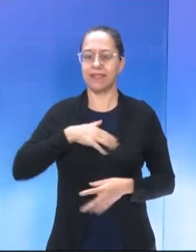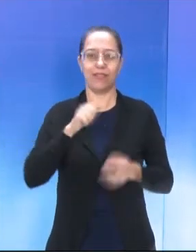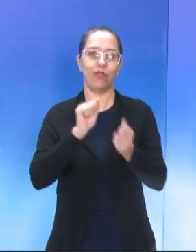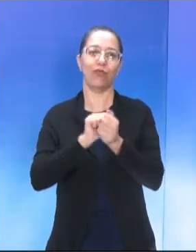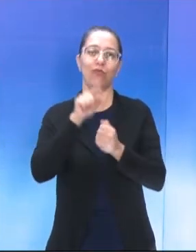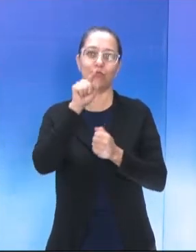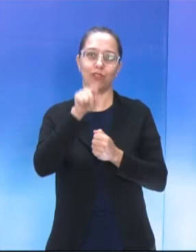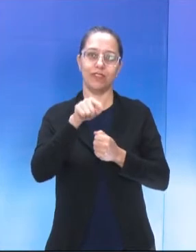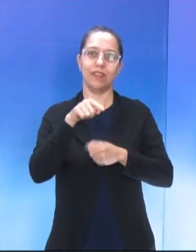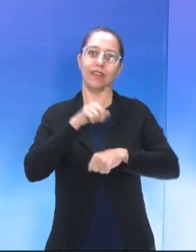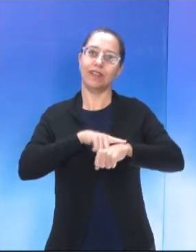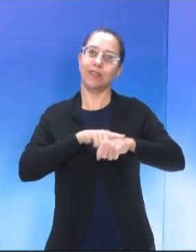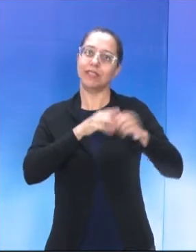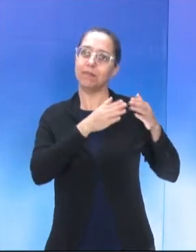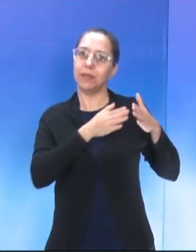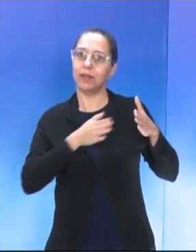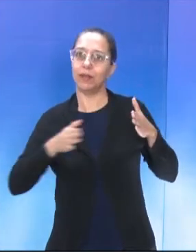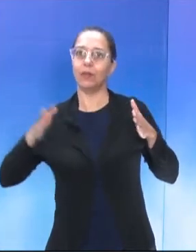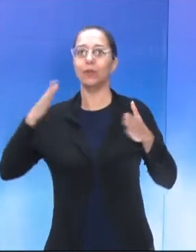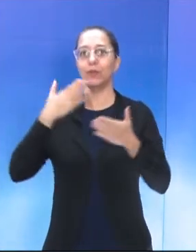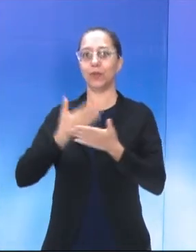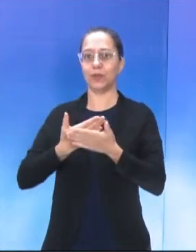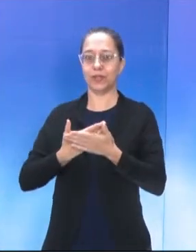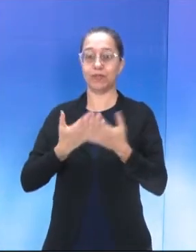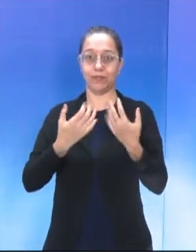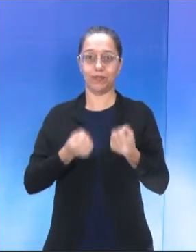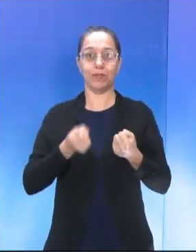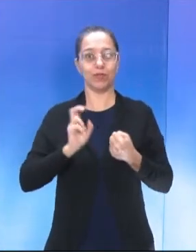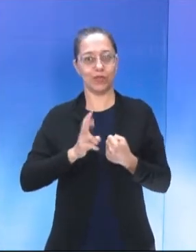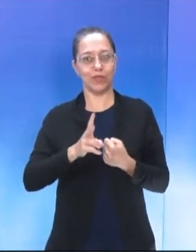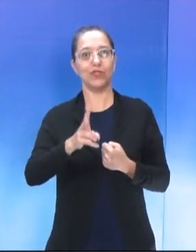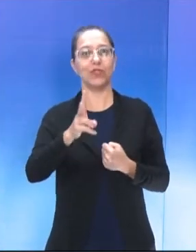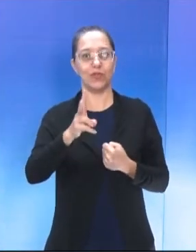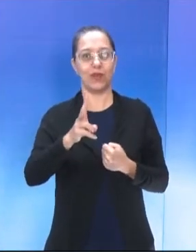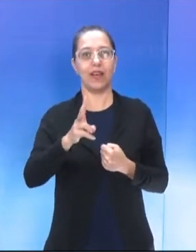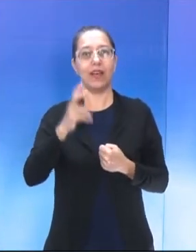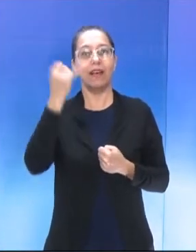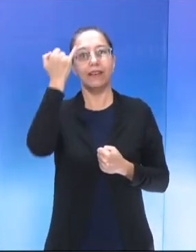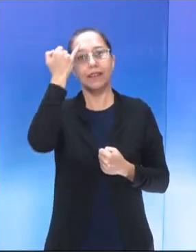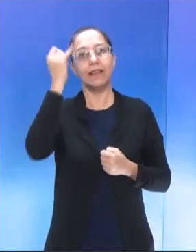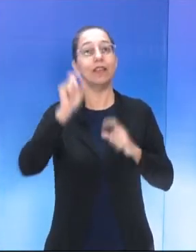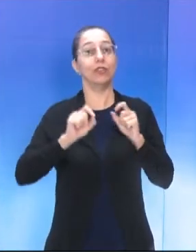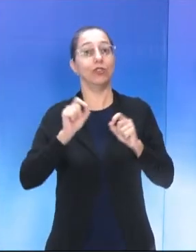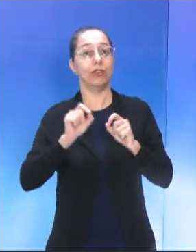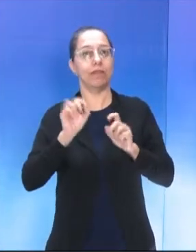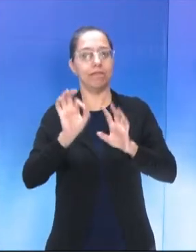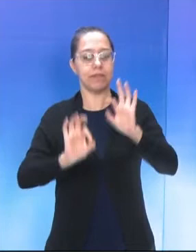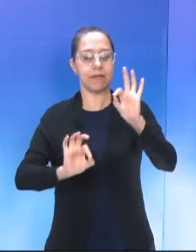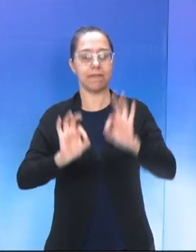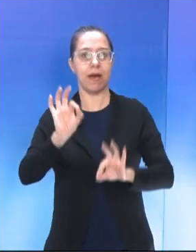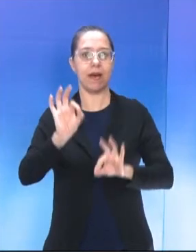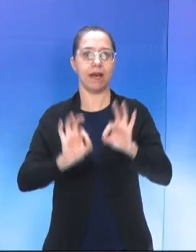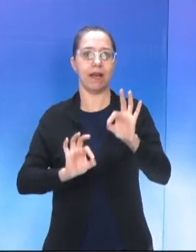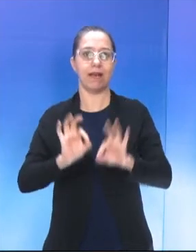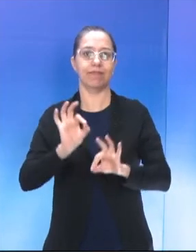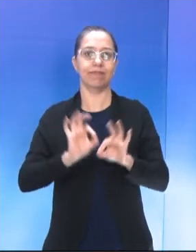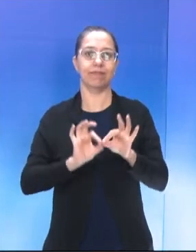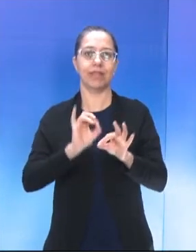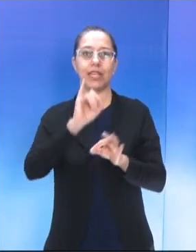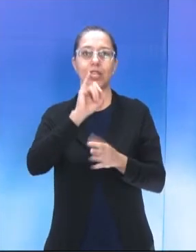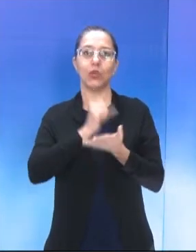nesse tempo e nós vamos hoje continuar a nossa ideia da montagem da nossa